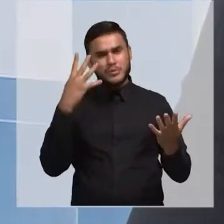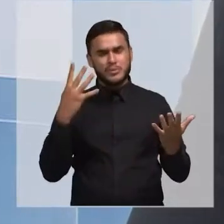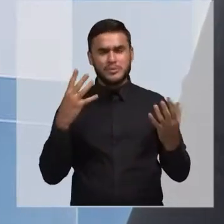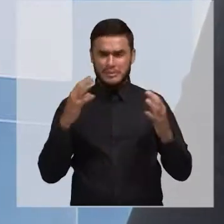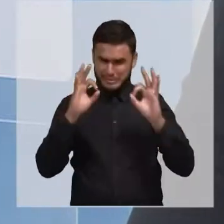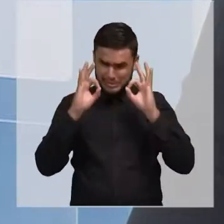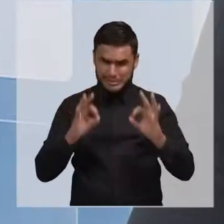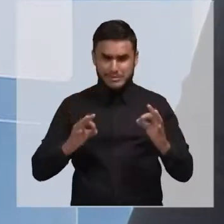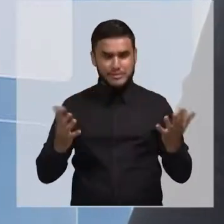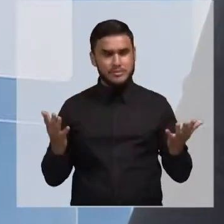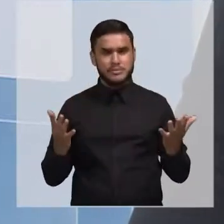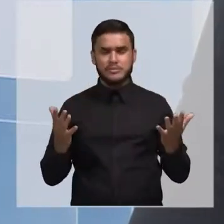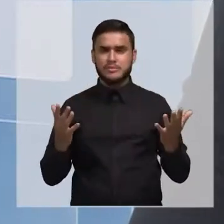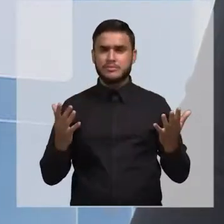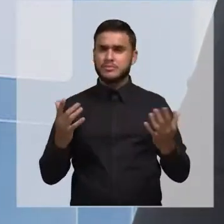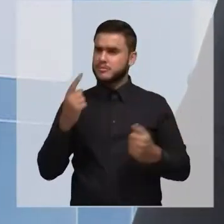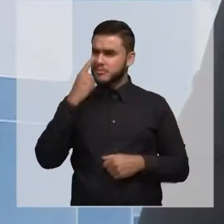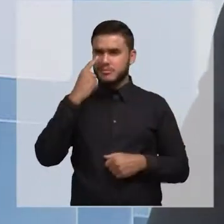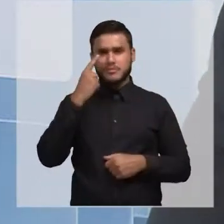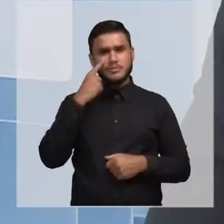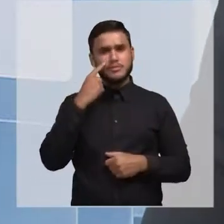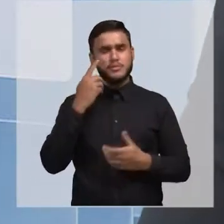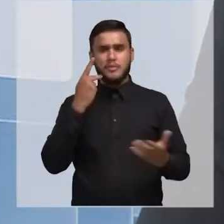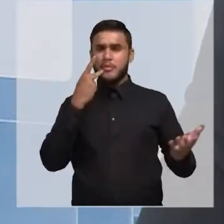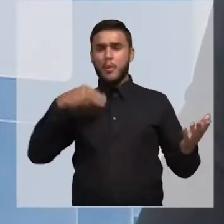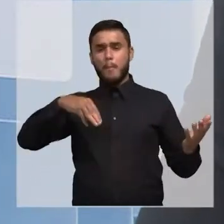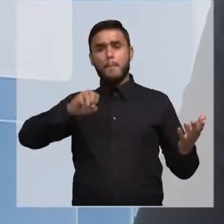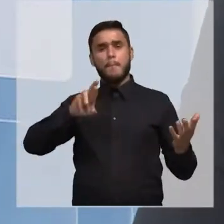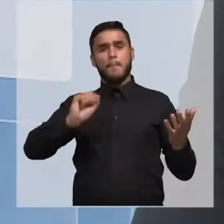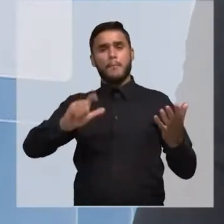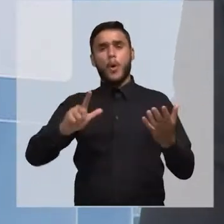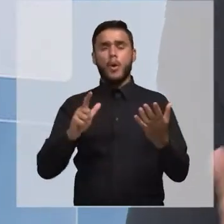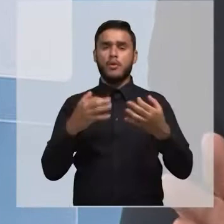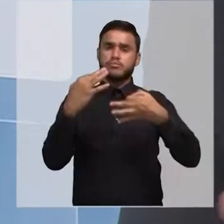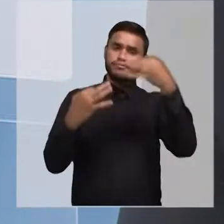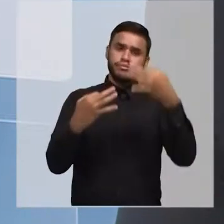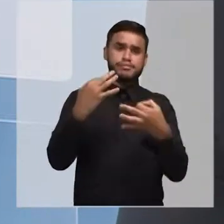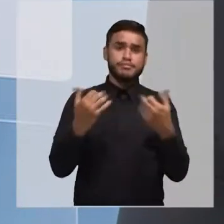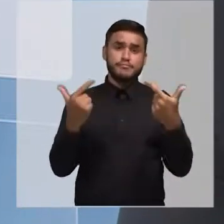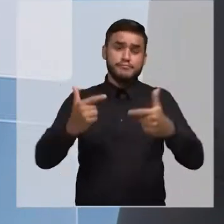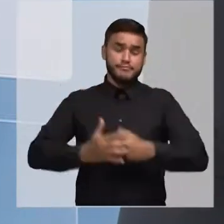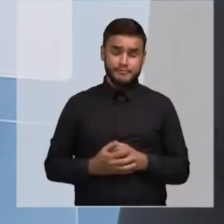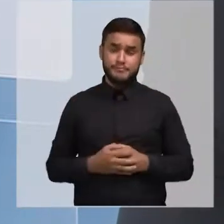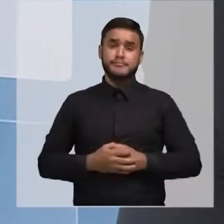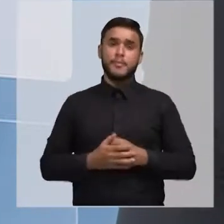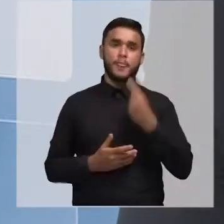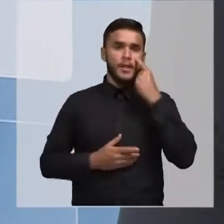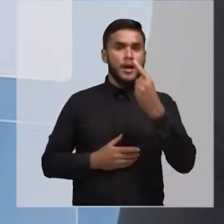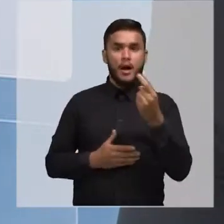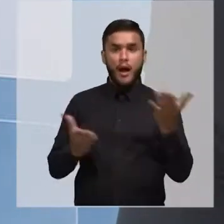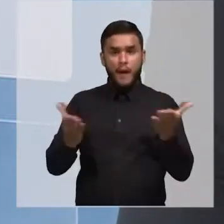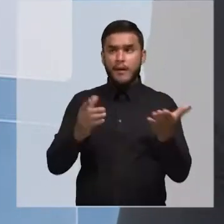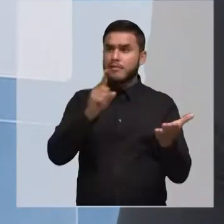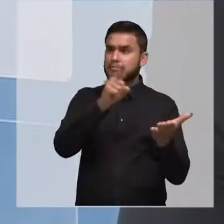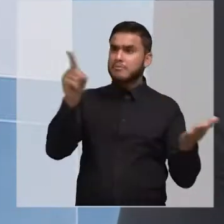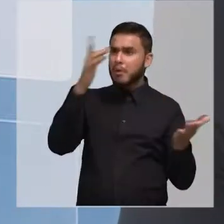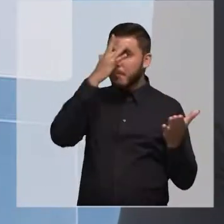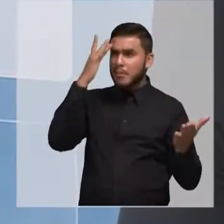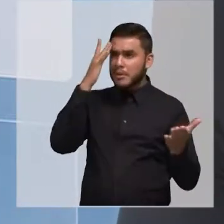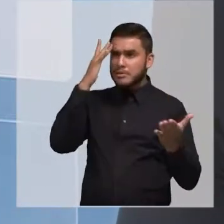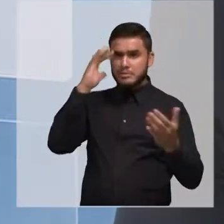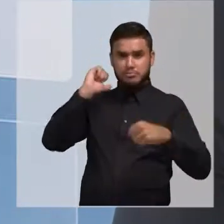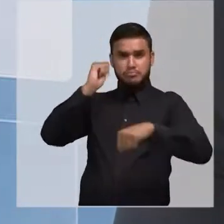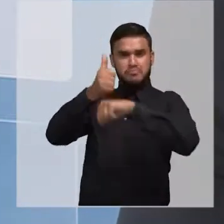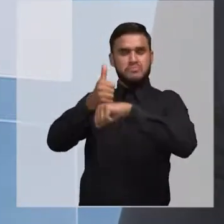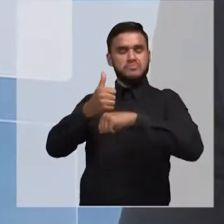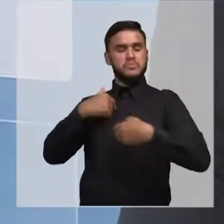isso nada mais é do que a desmoralização da justiça que ela mesma levou. Esses magistrados que hoje estão aí, a gente tem que esquecer. O bom